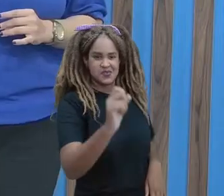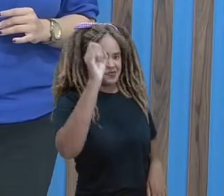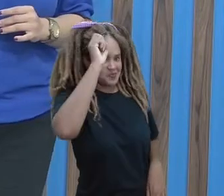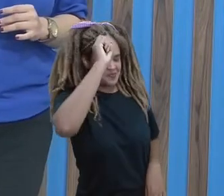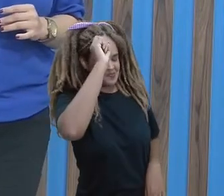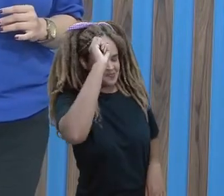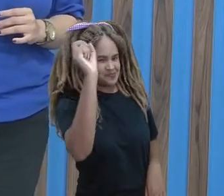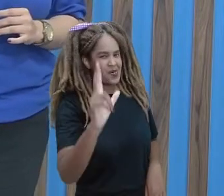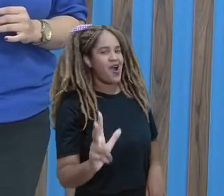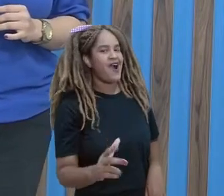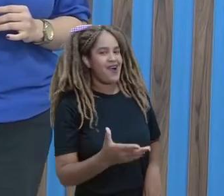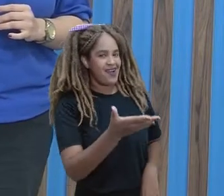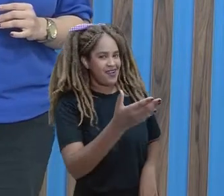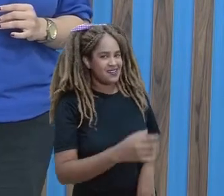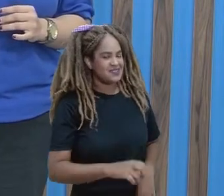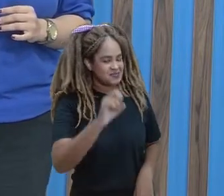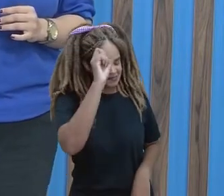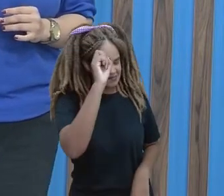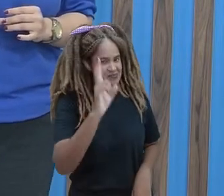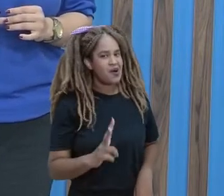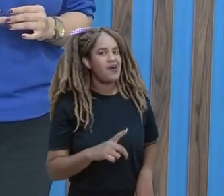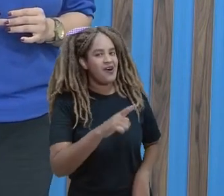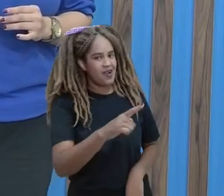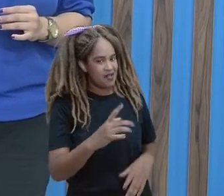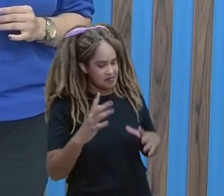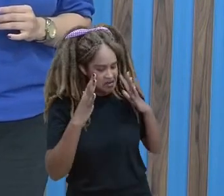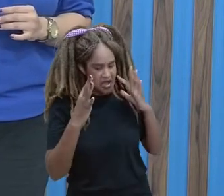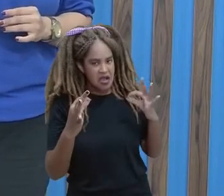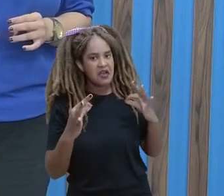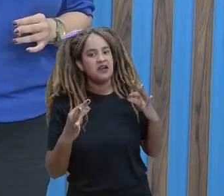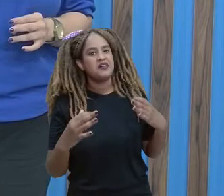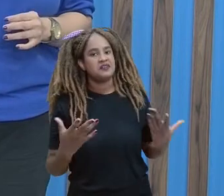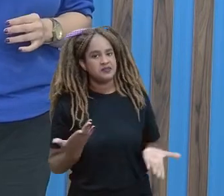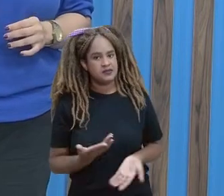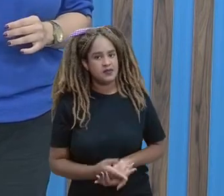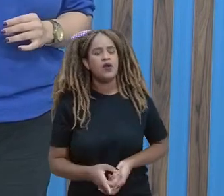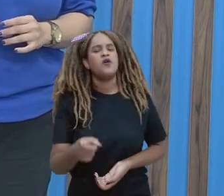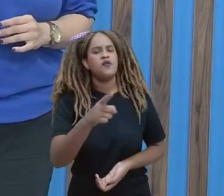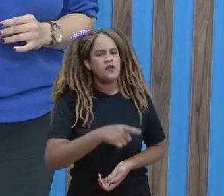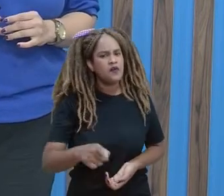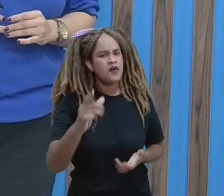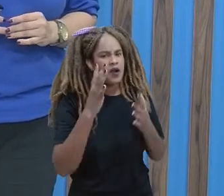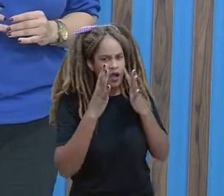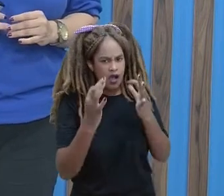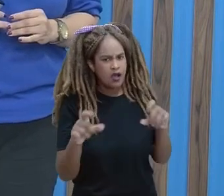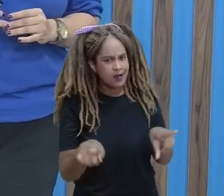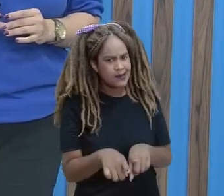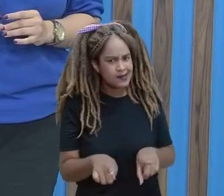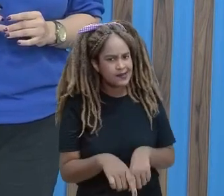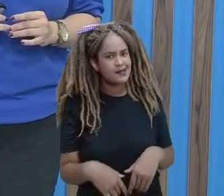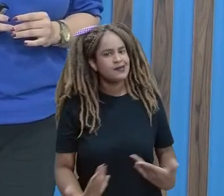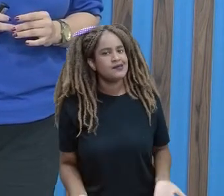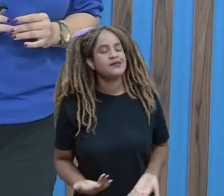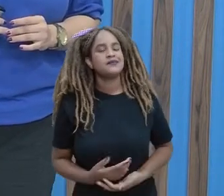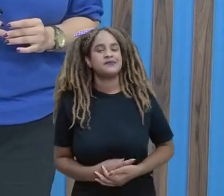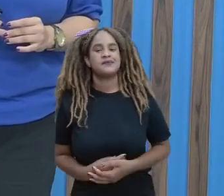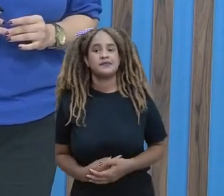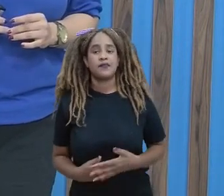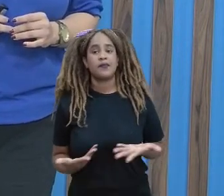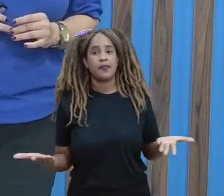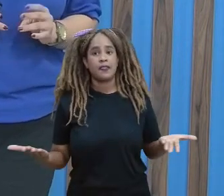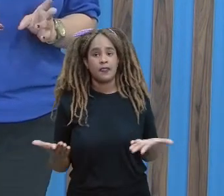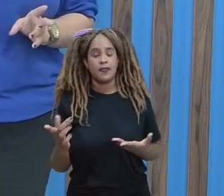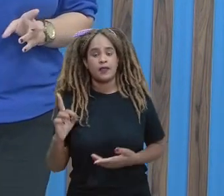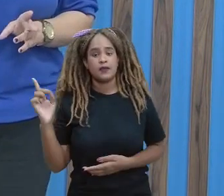gente? Ela tá muito espertinha, ela tá ligada no que tá acontecendo aqui, viu? E você, tá ligado também? Pois é. Então, olha